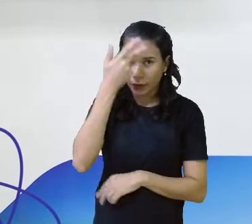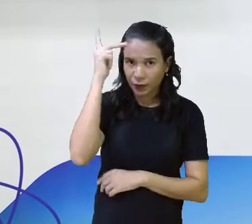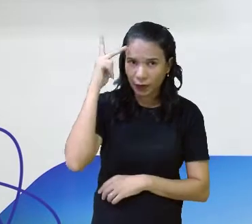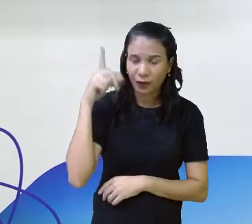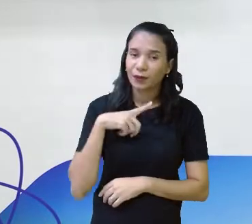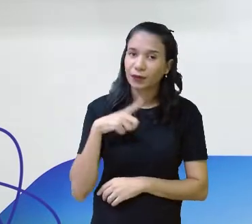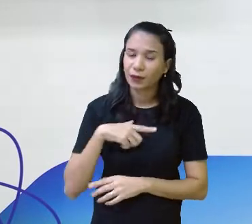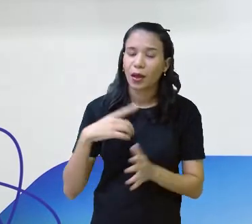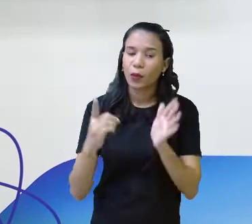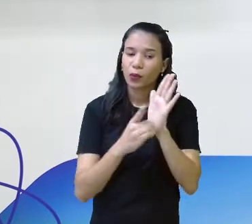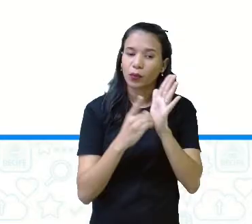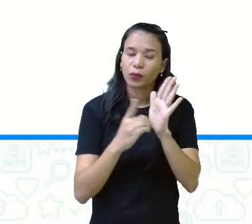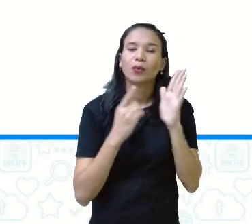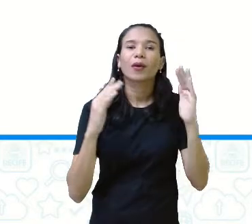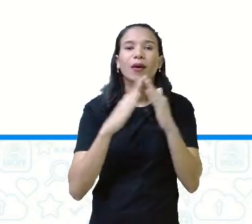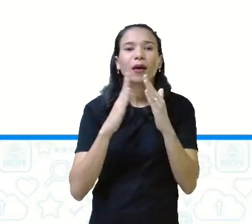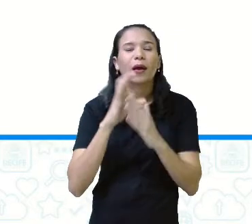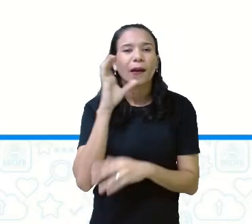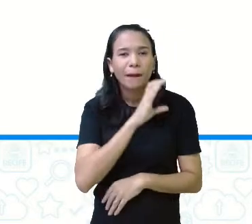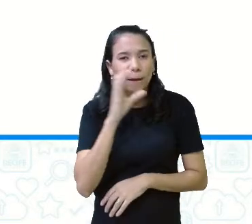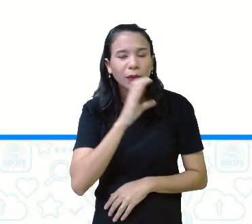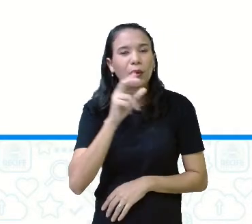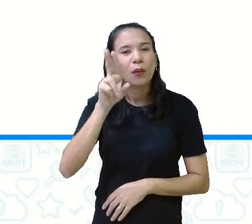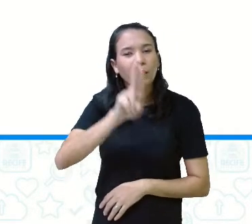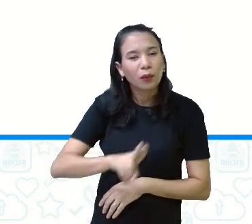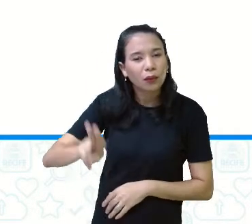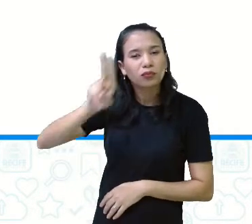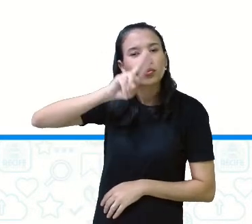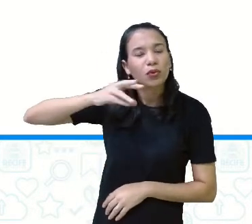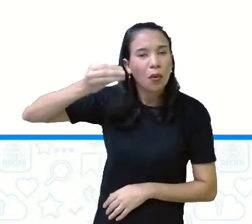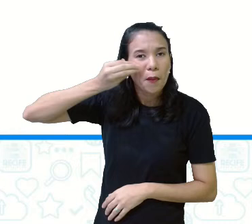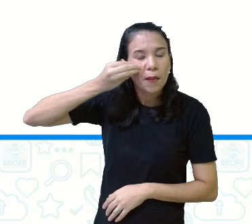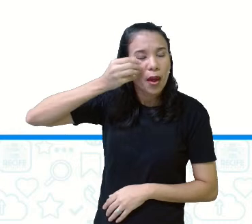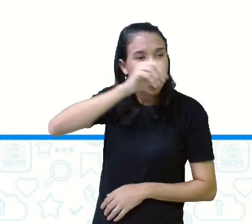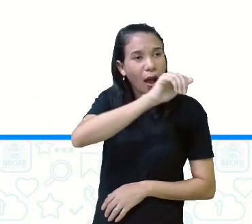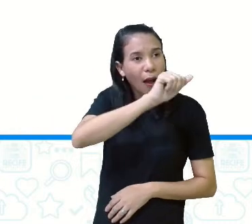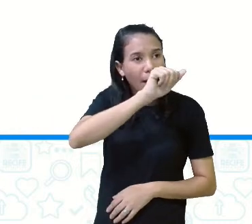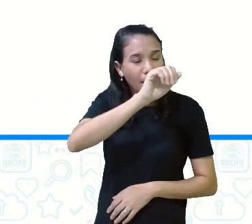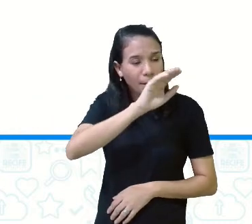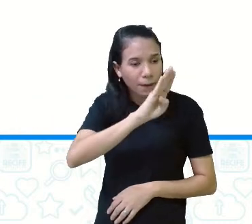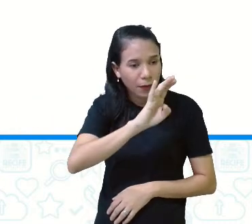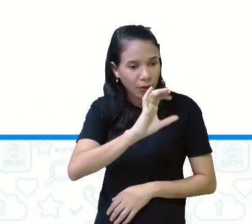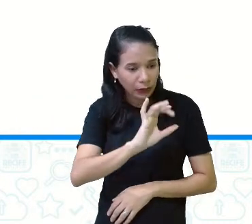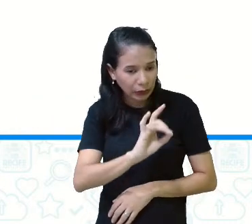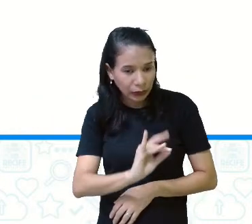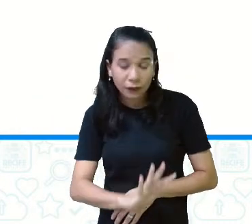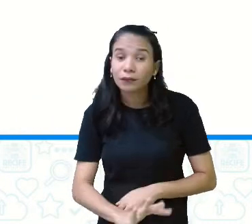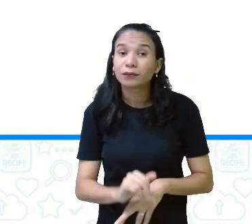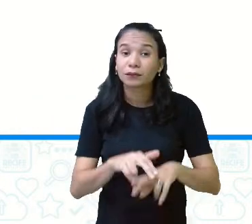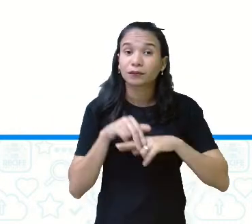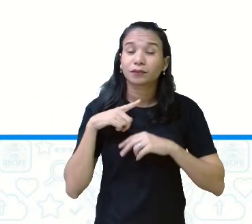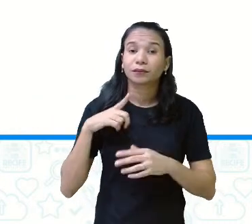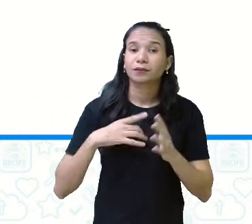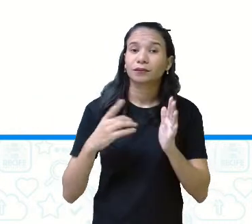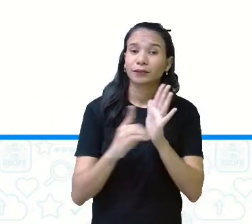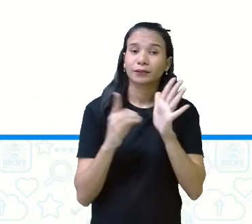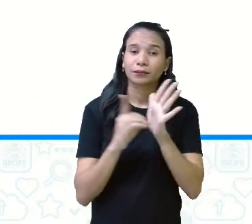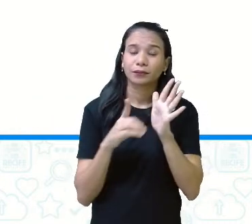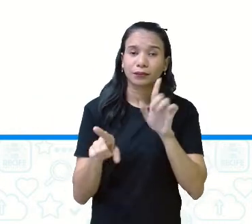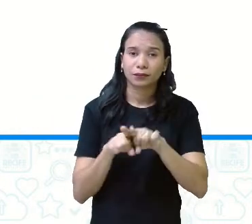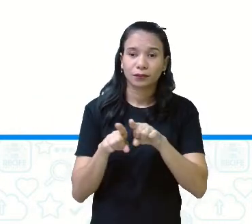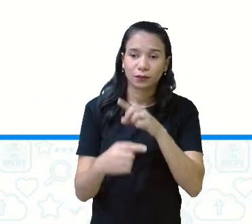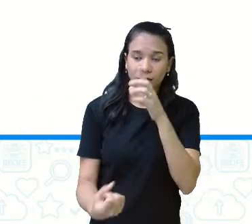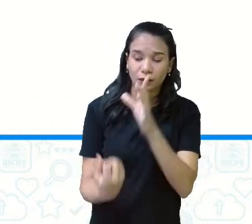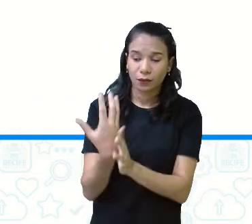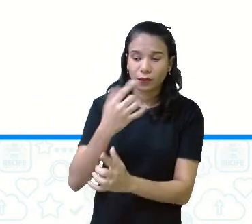tiver um dicionário em casa, pega rapidinho, observa, está em ordem alfabética. Alguns dicionários, quando são assim criados